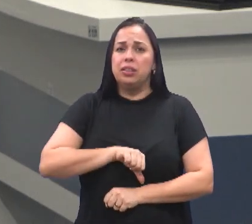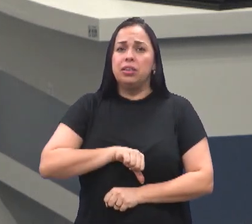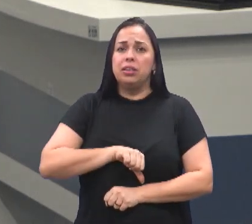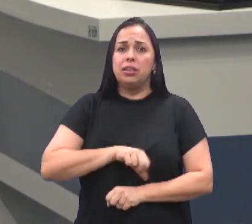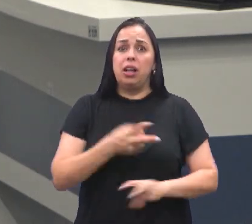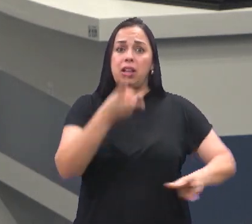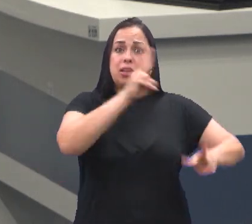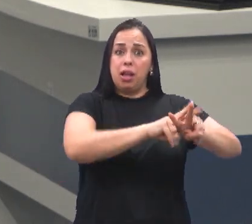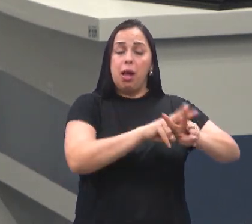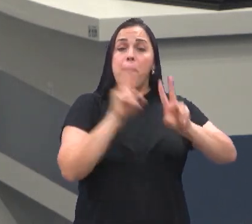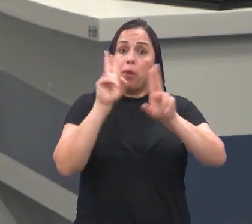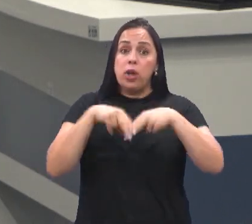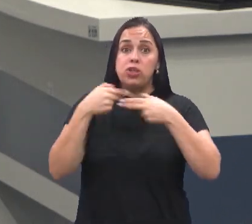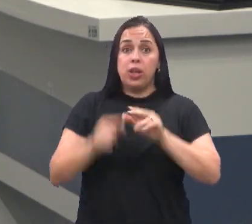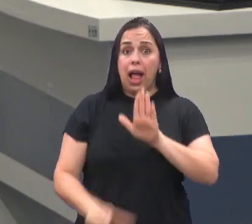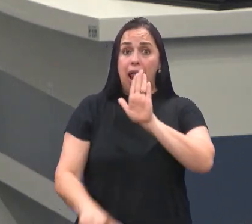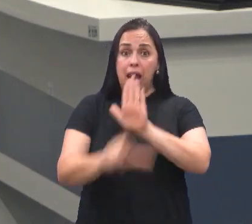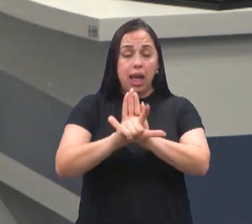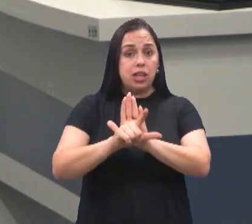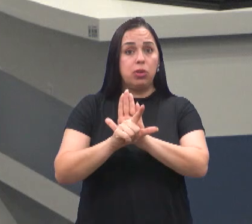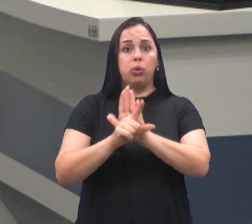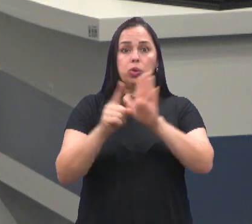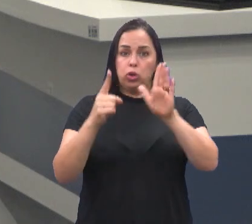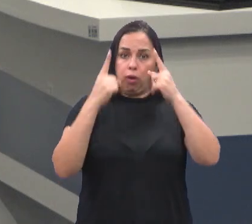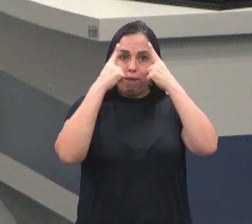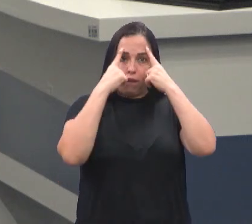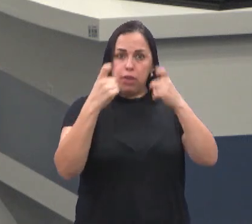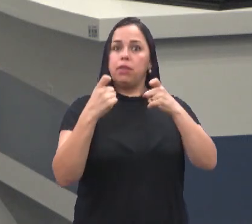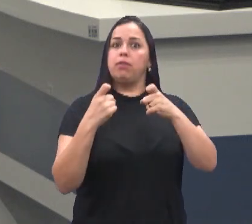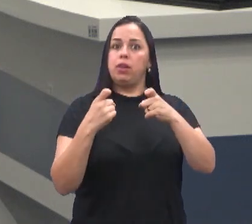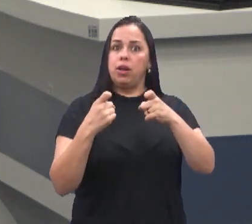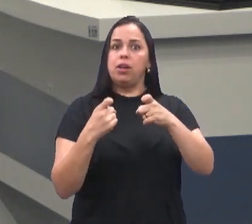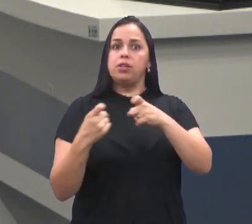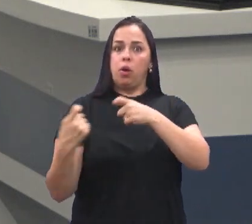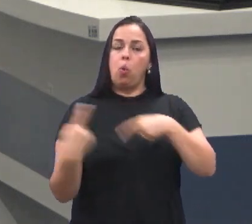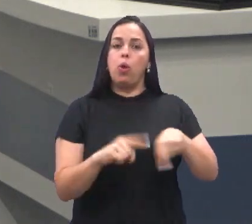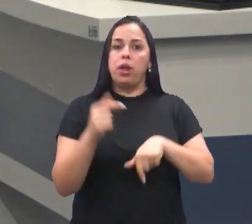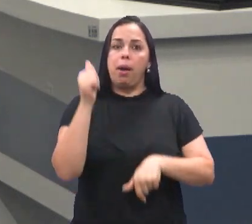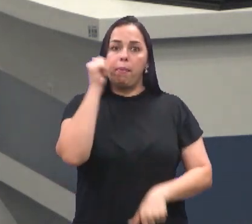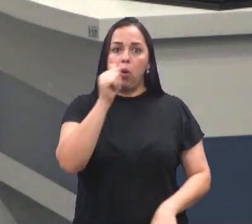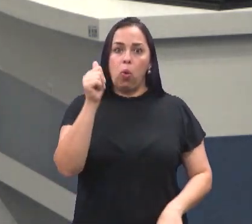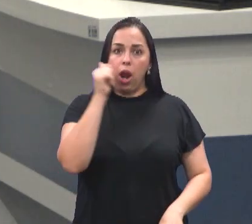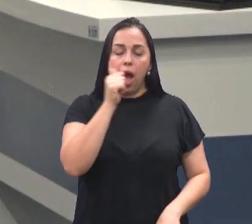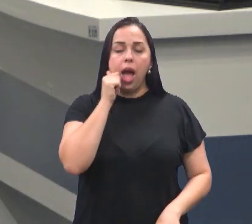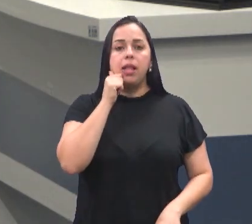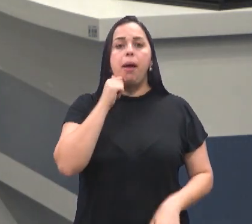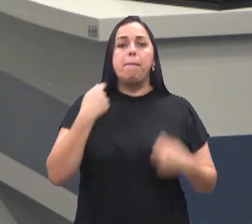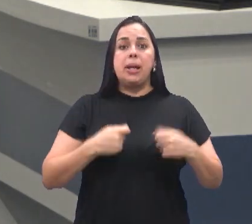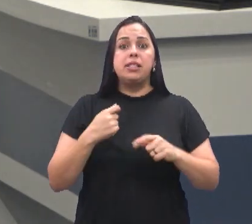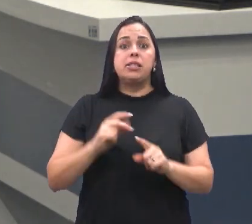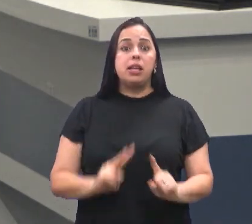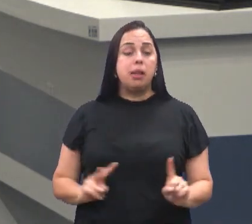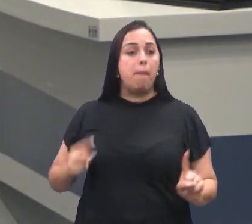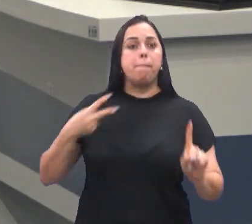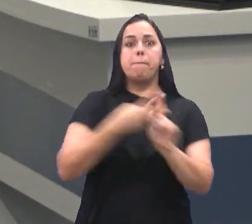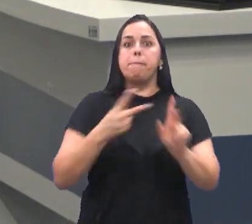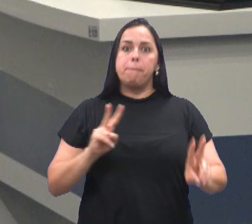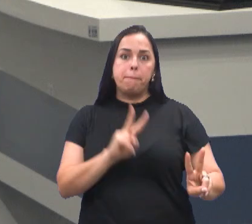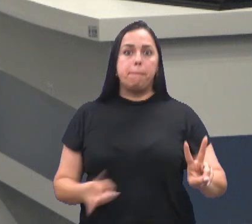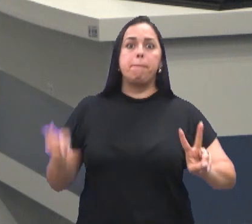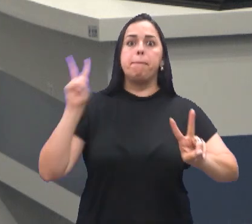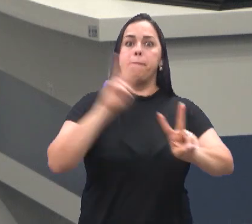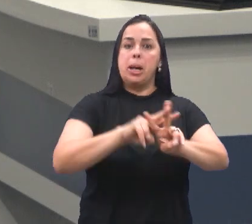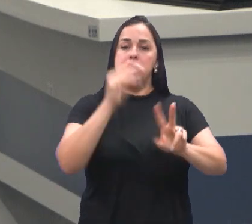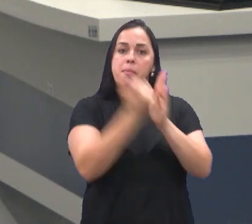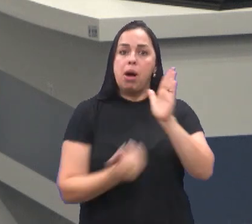lei do feminicídio, porque a pena tem que ser maior. Né? E eles estão aqui para dizer, nós queremos penas maiores, porque